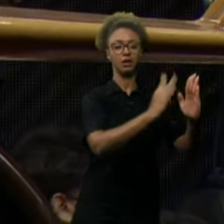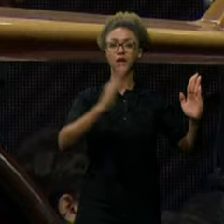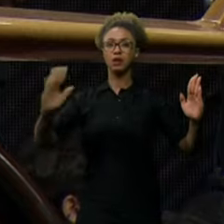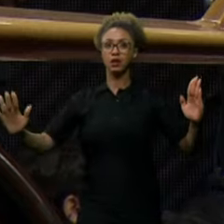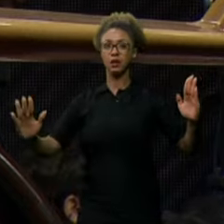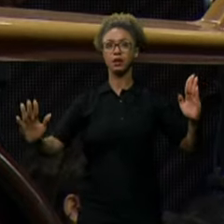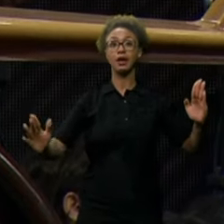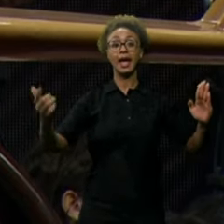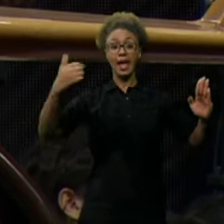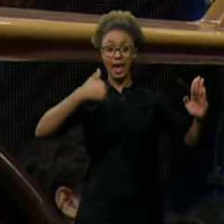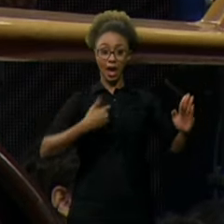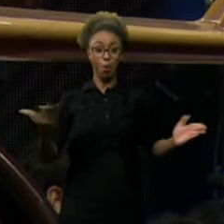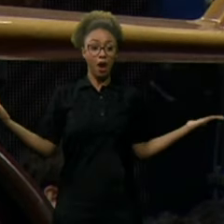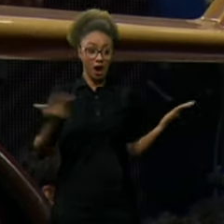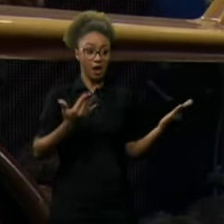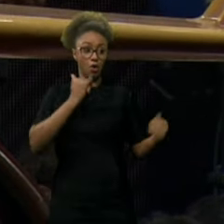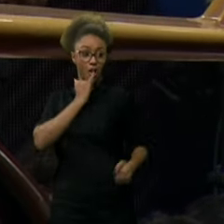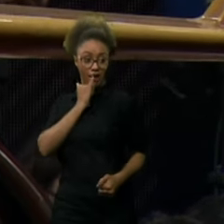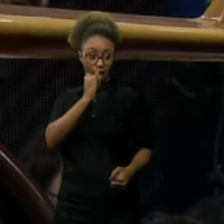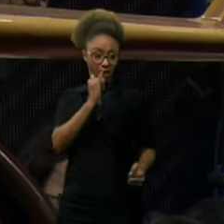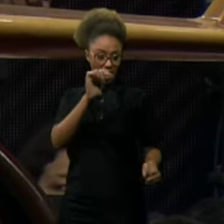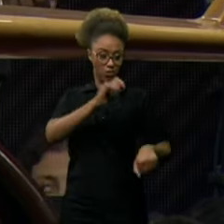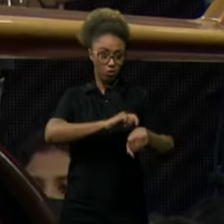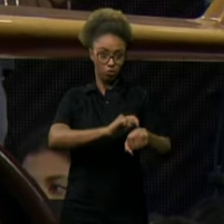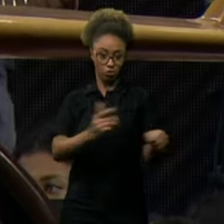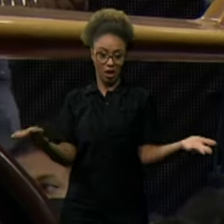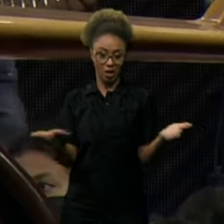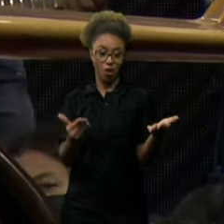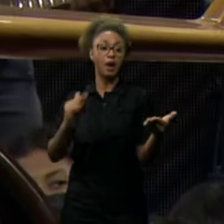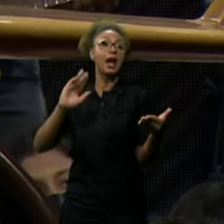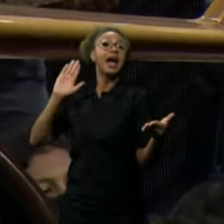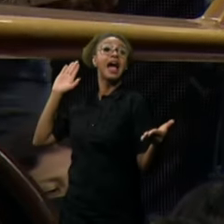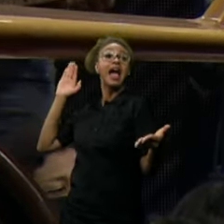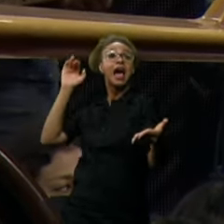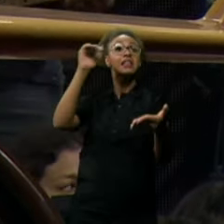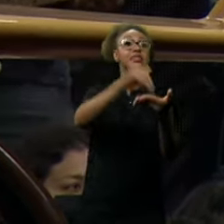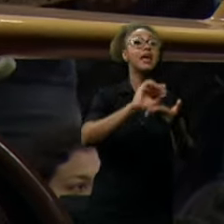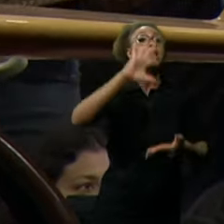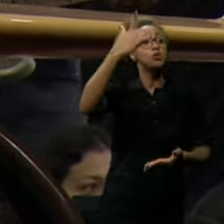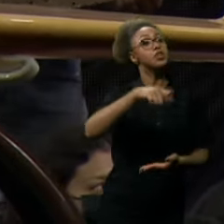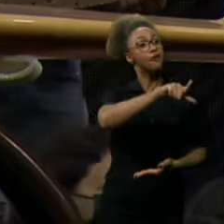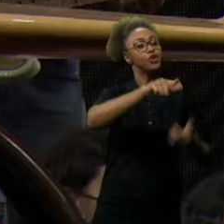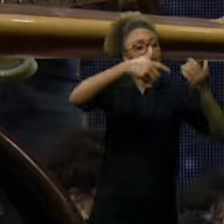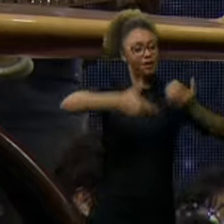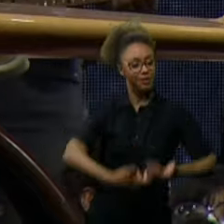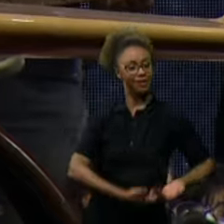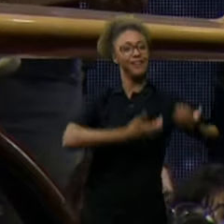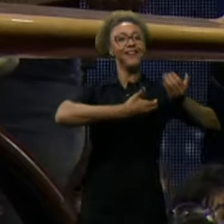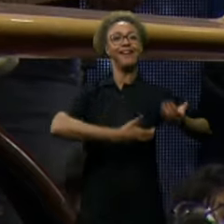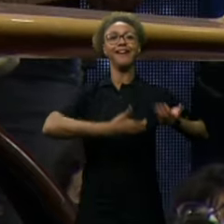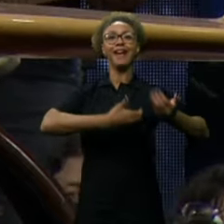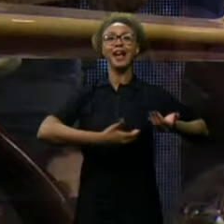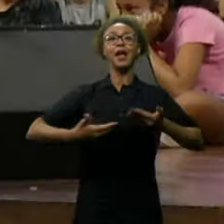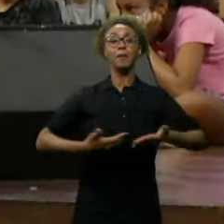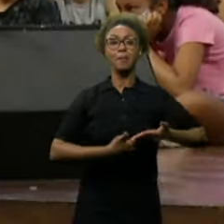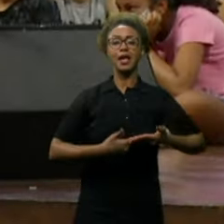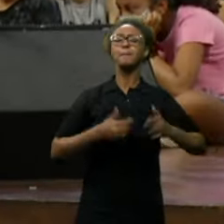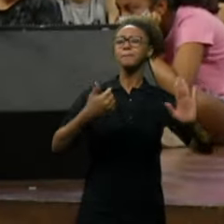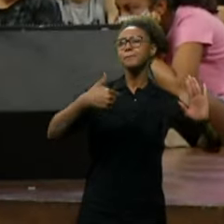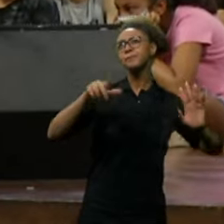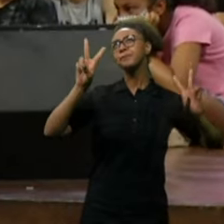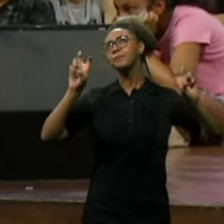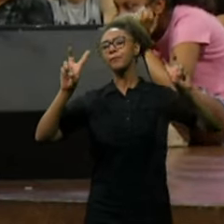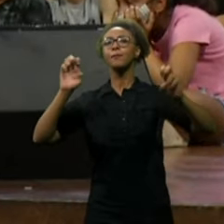palavra que você vai ouvir agora até o comprimento uma criança vai estar em teus braços se eu pudesse traduzir